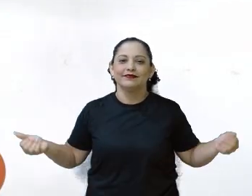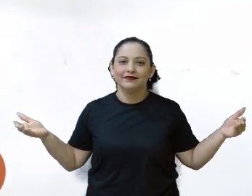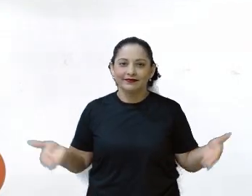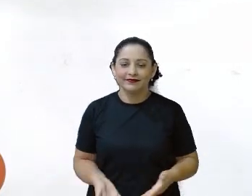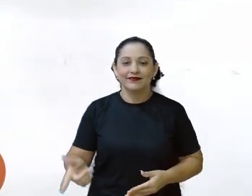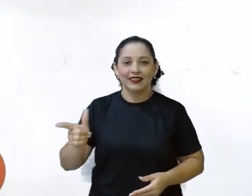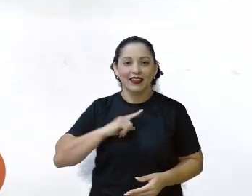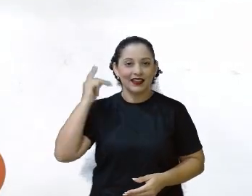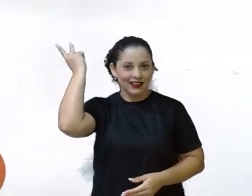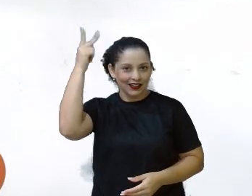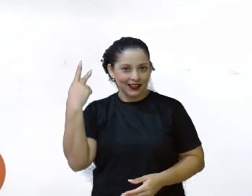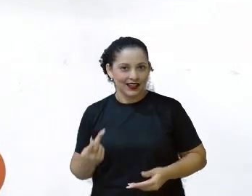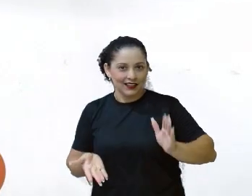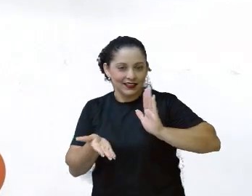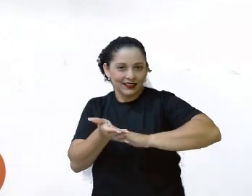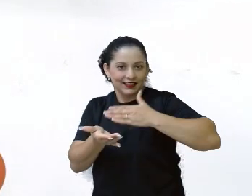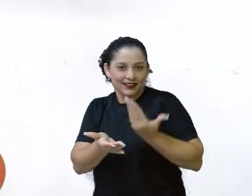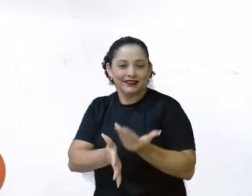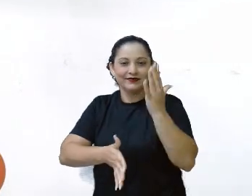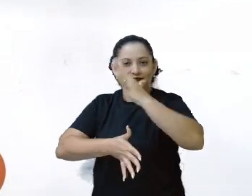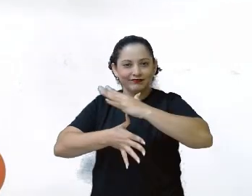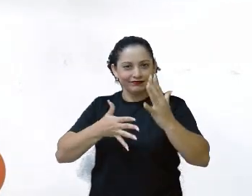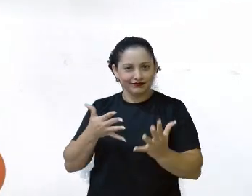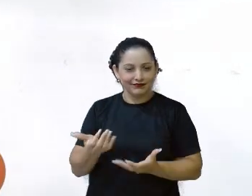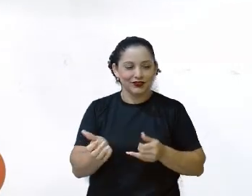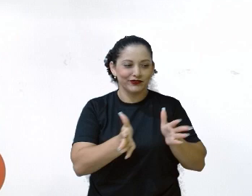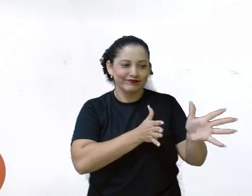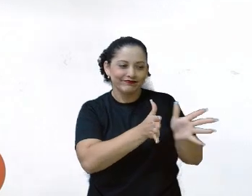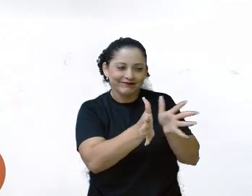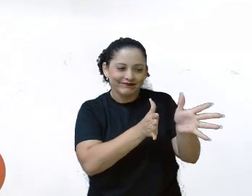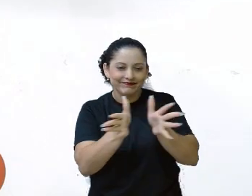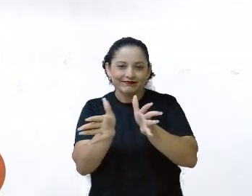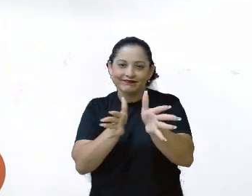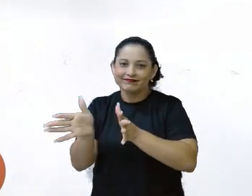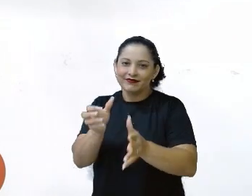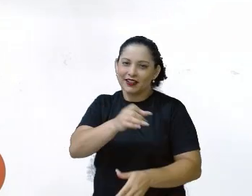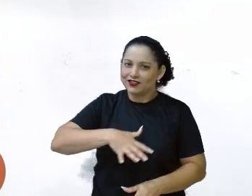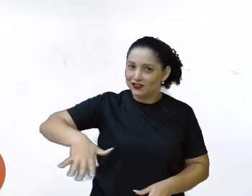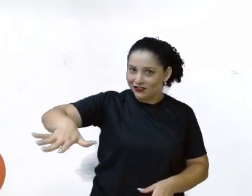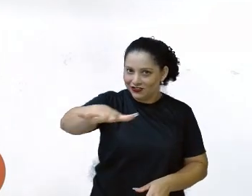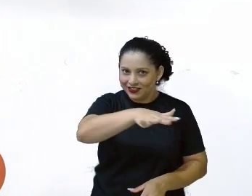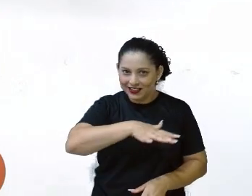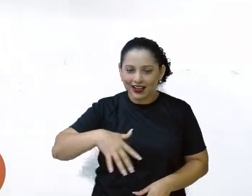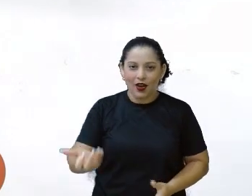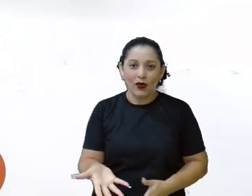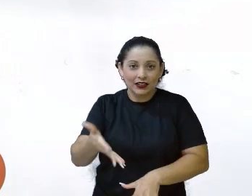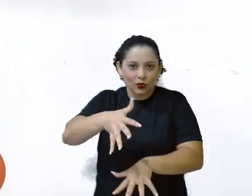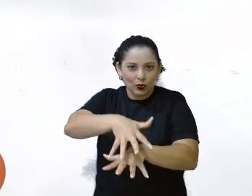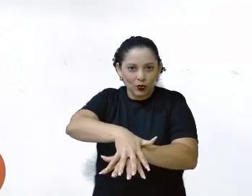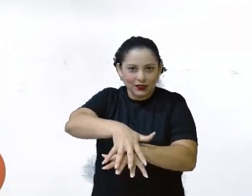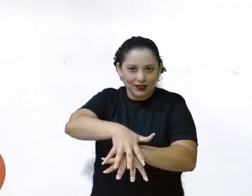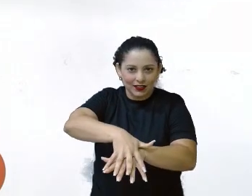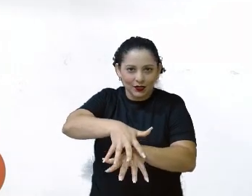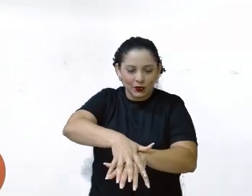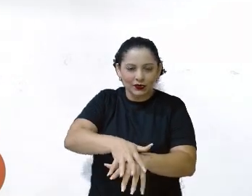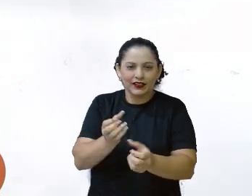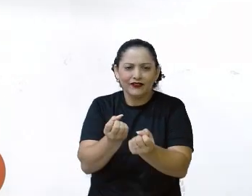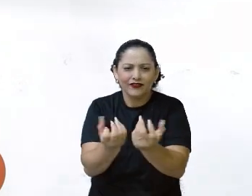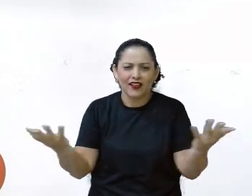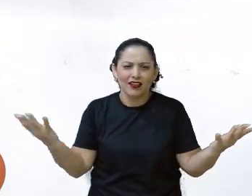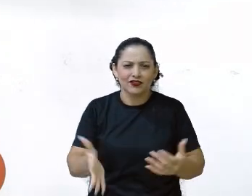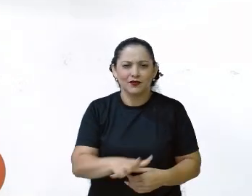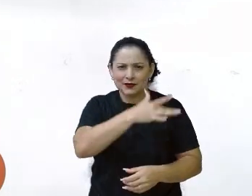aqui na interpretação de Libras para garantir a acessibilidade, para garantir a inclusão, para que mais